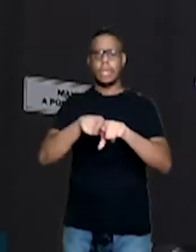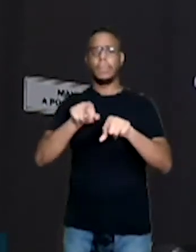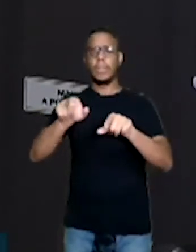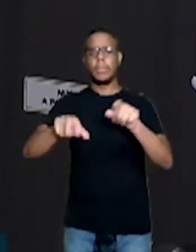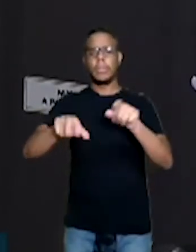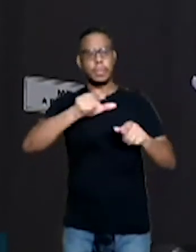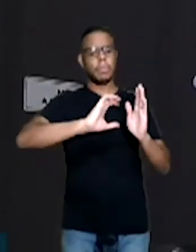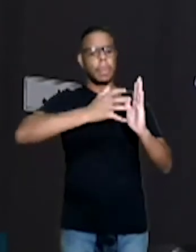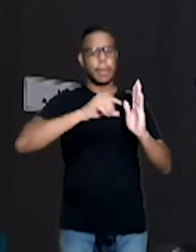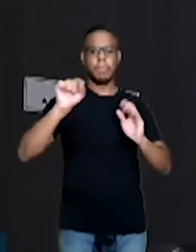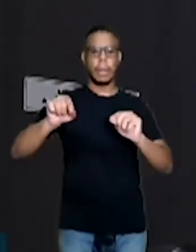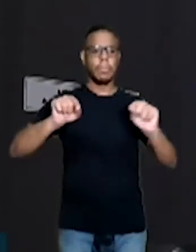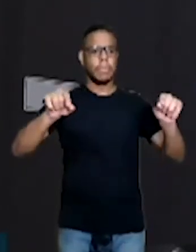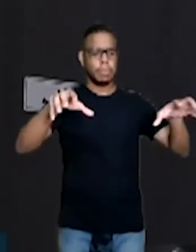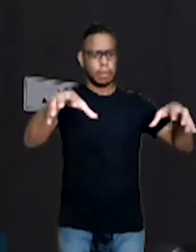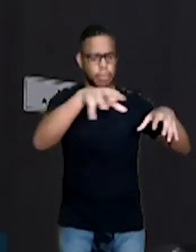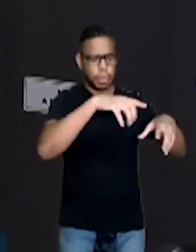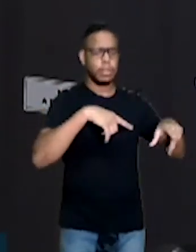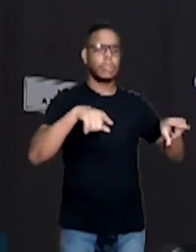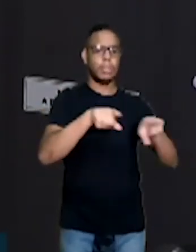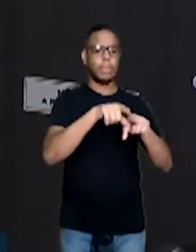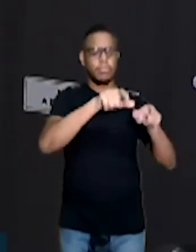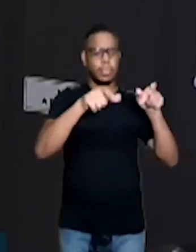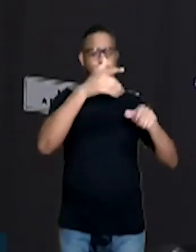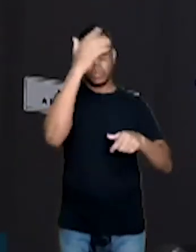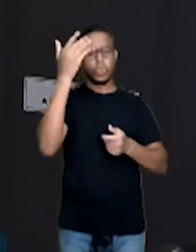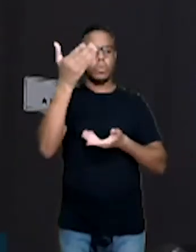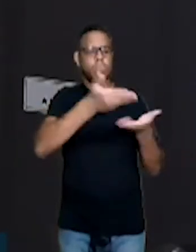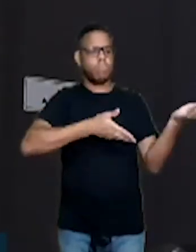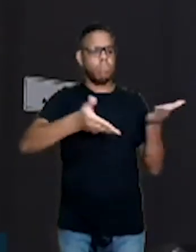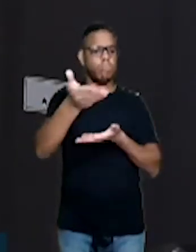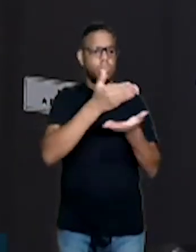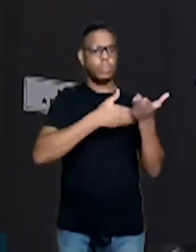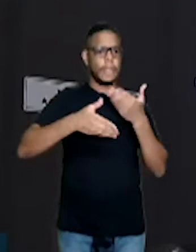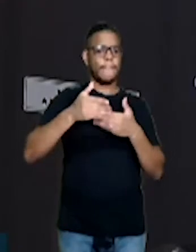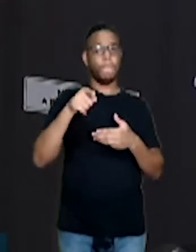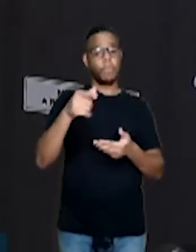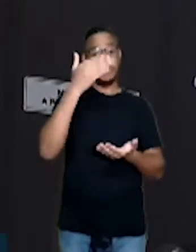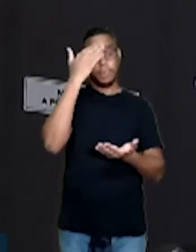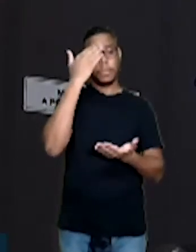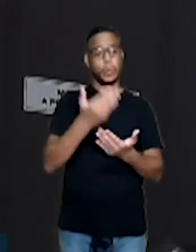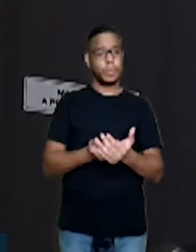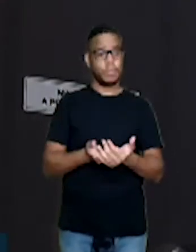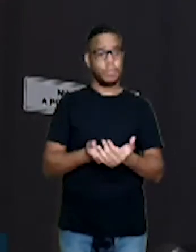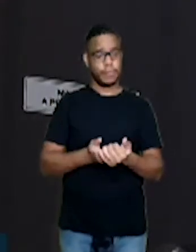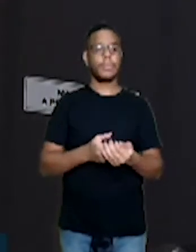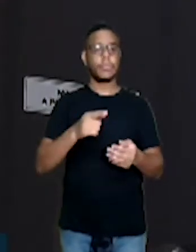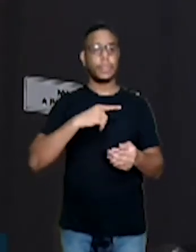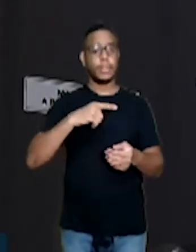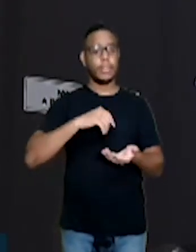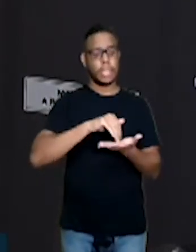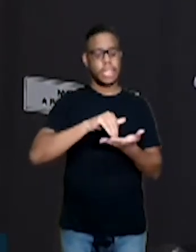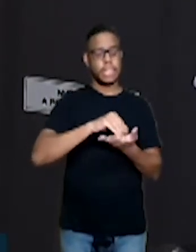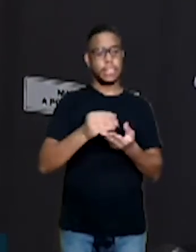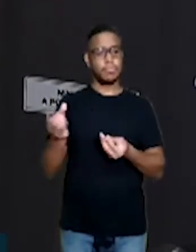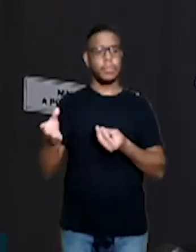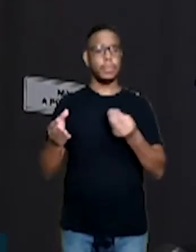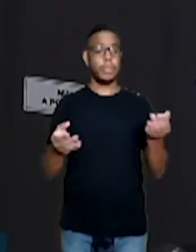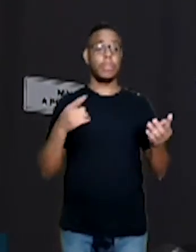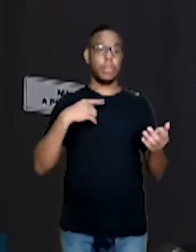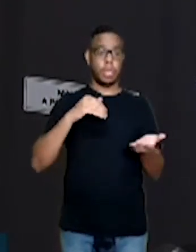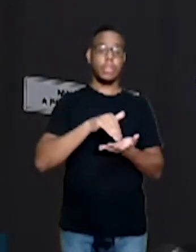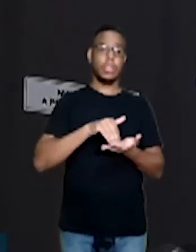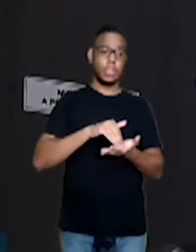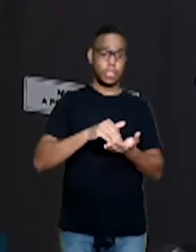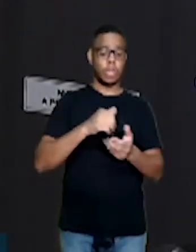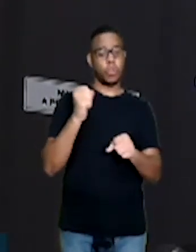partidos e os agentes políticos com os quais o senhor confiou determinada secretaria, que é o caso da Secretaria de